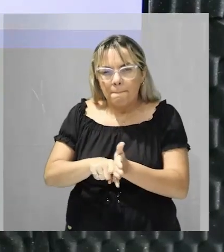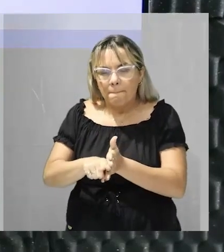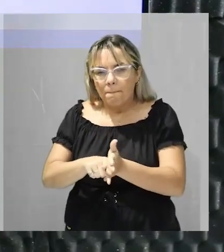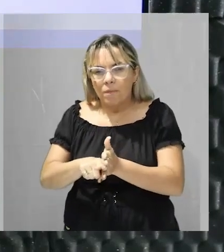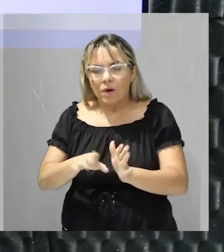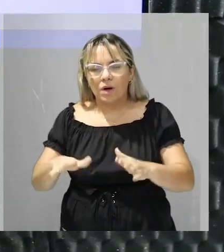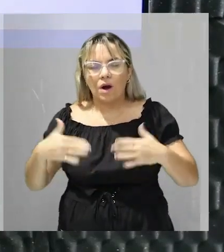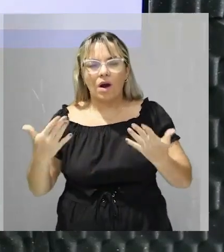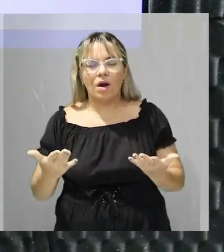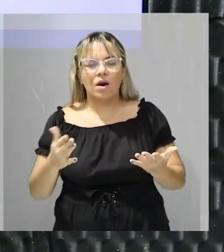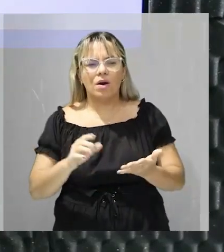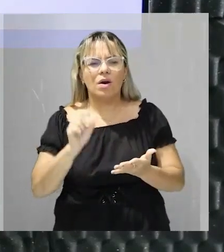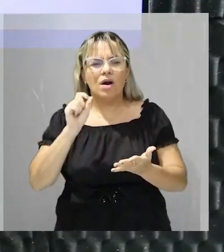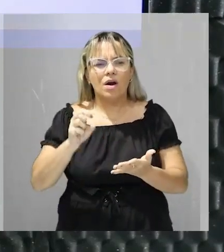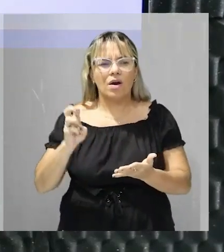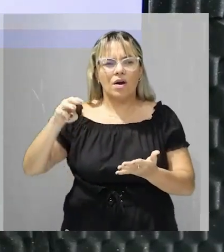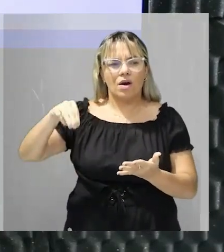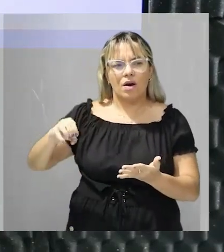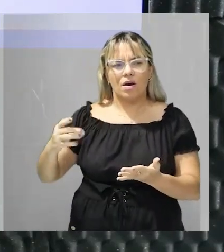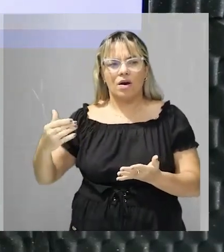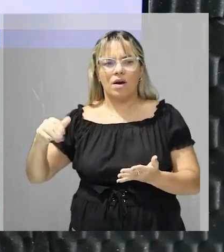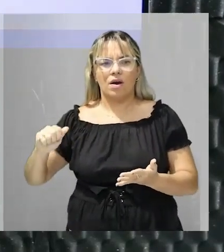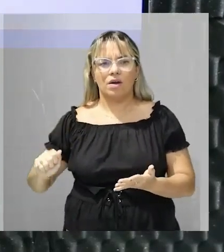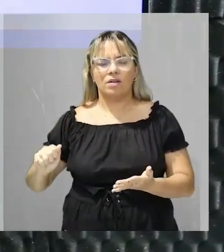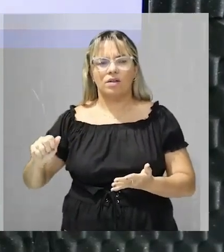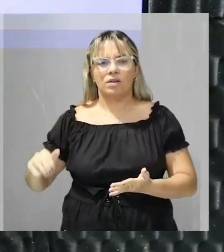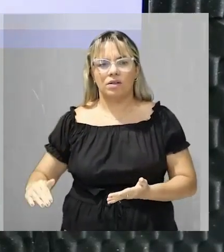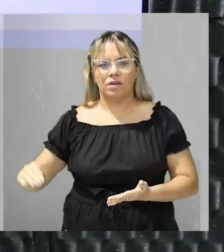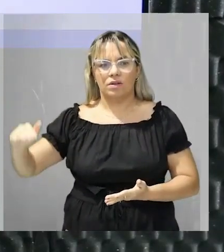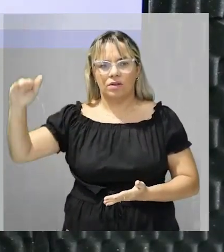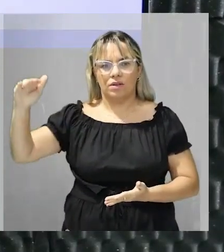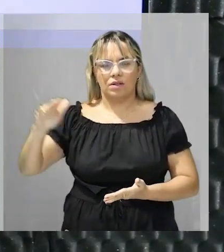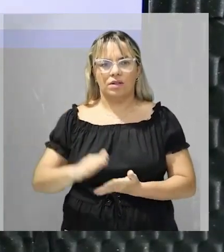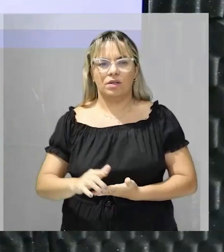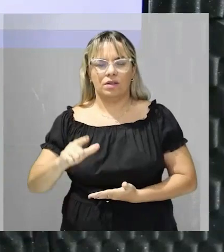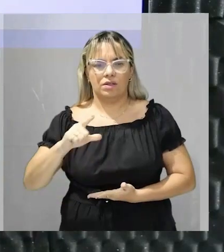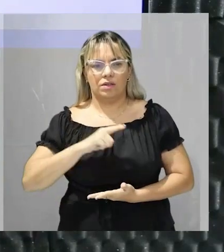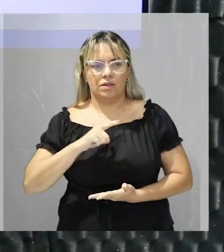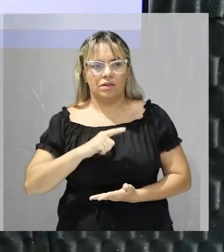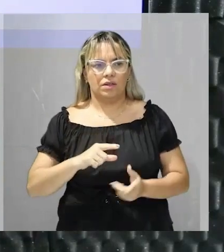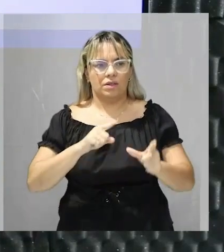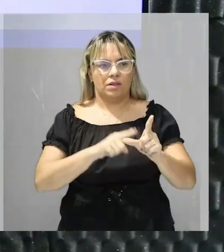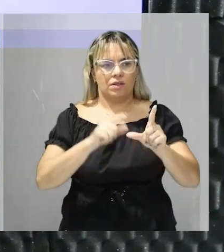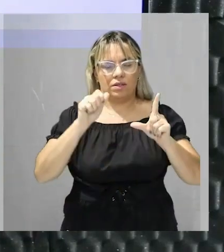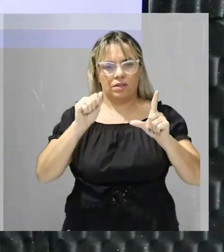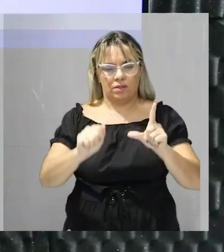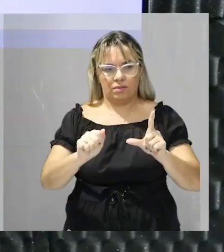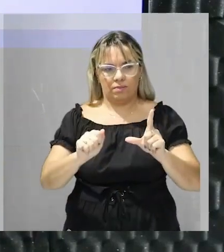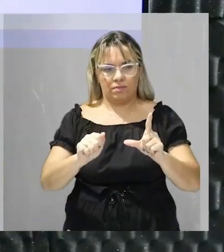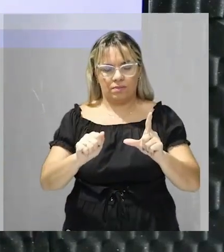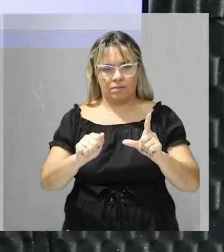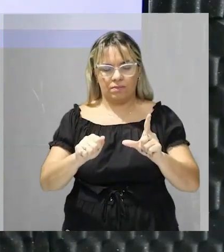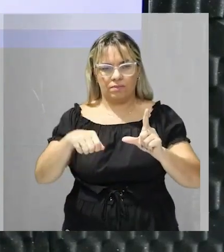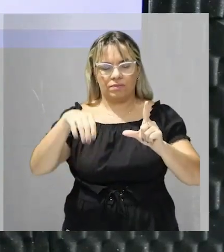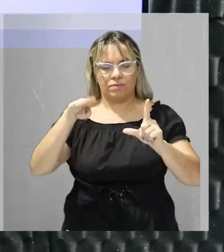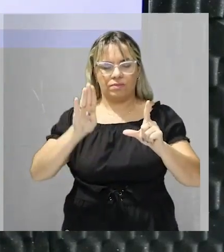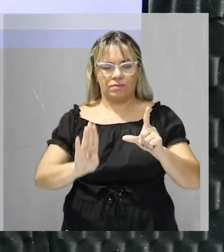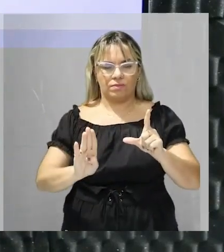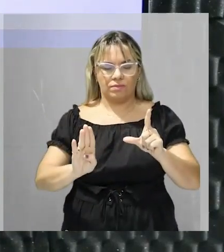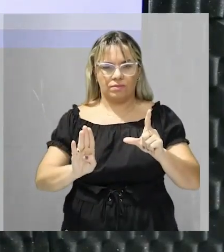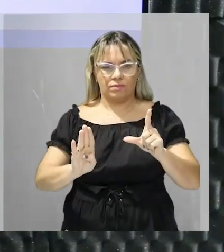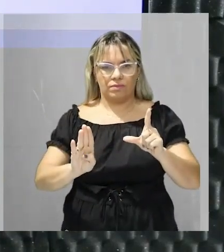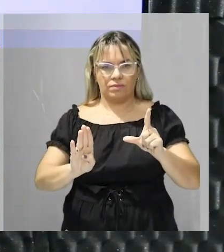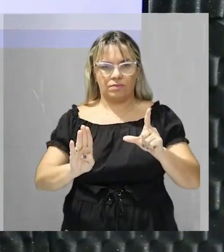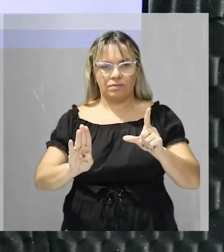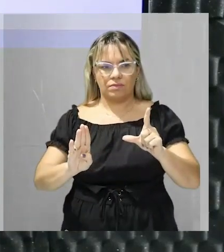quem é a mediana das autoras e aqui temos as opções na letra a um e 90 B 1,91